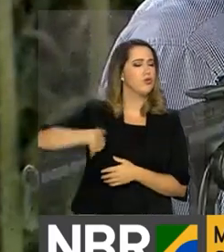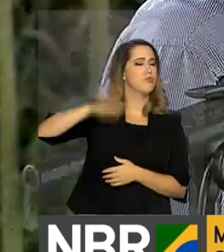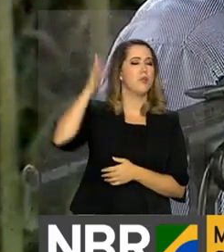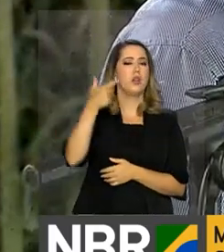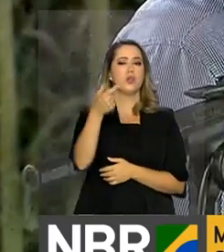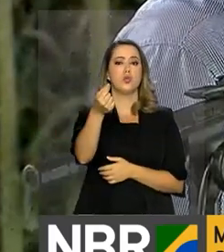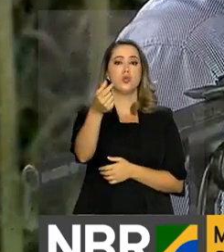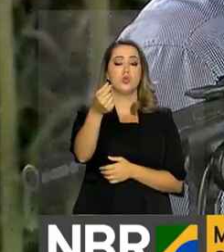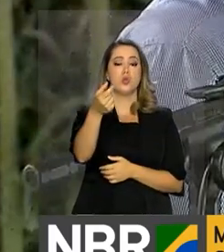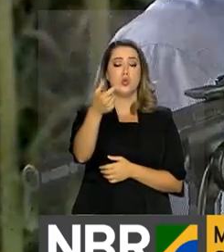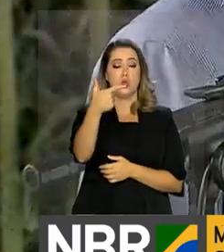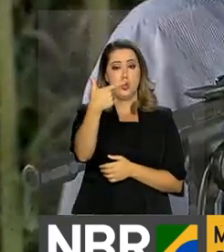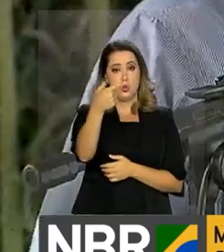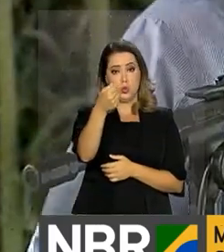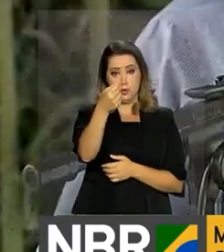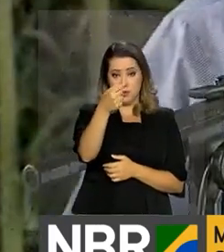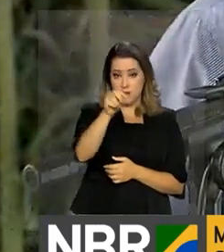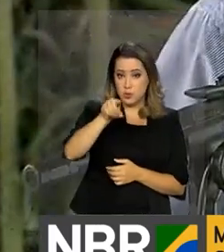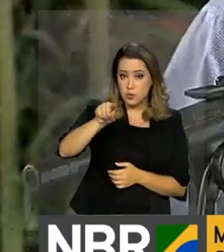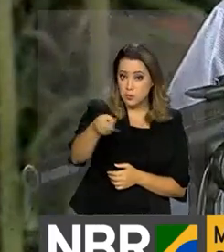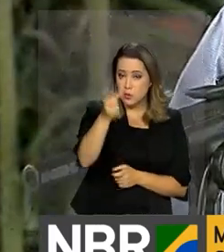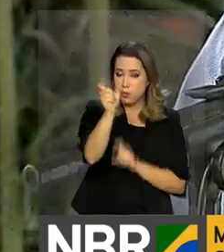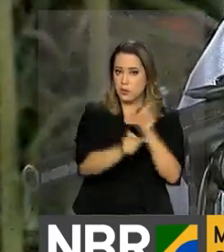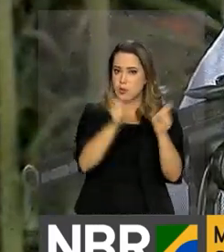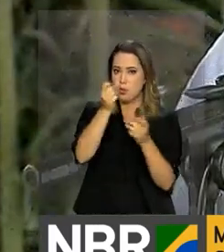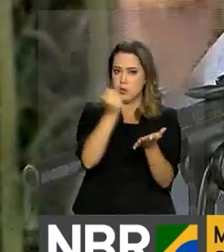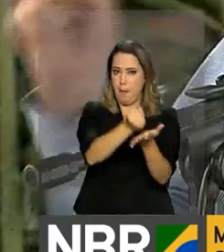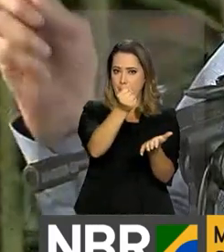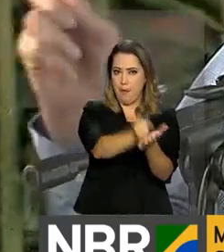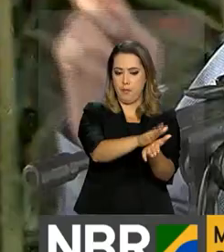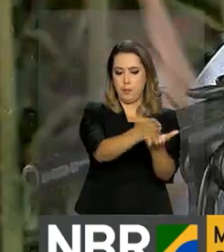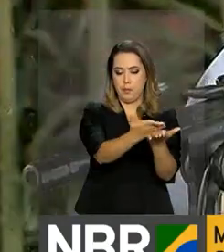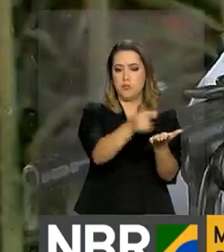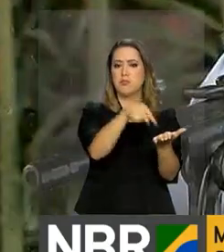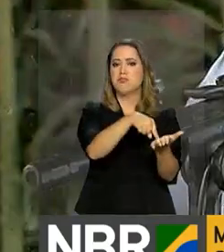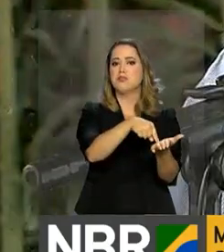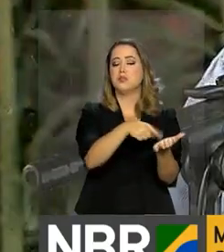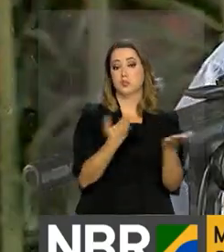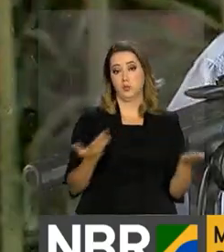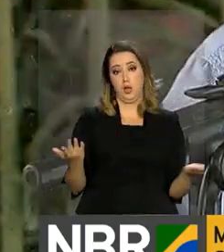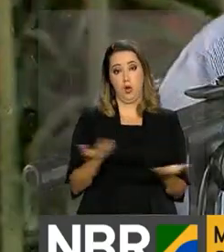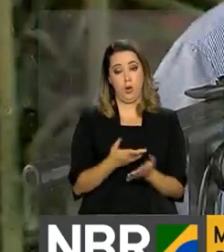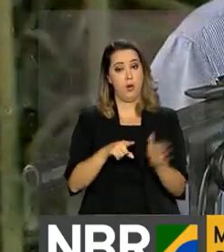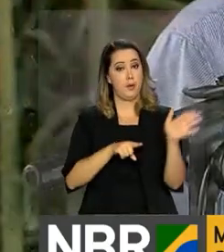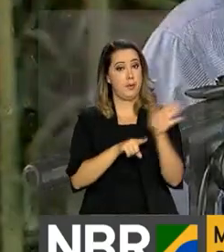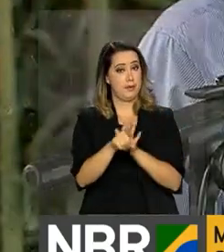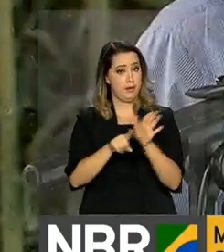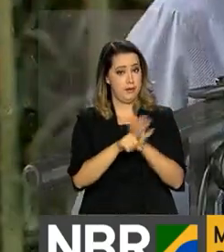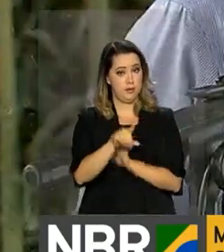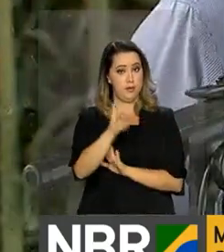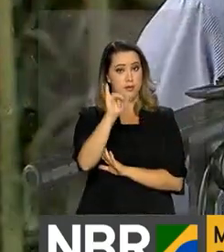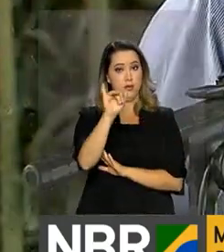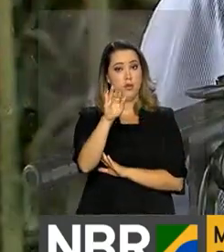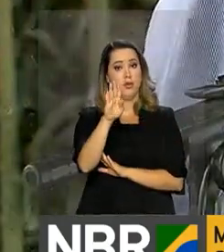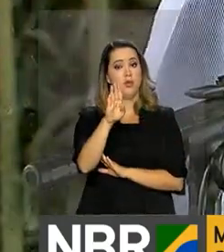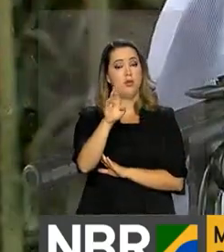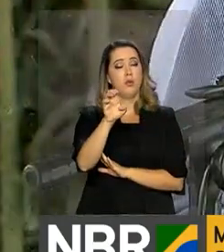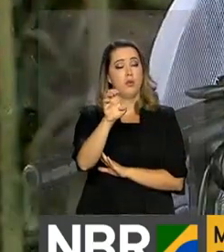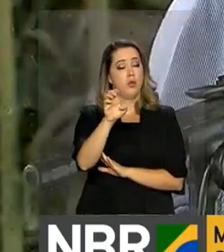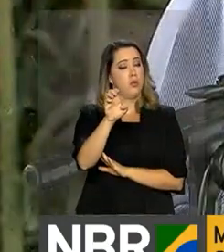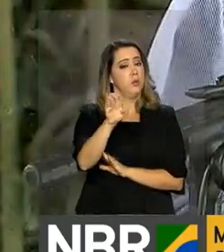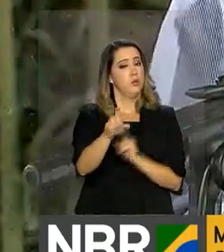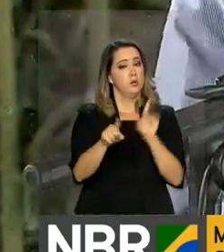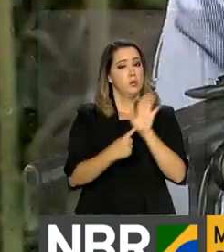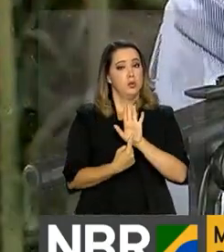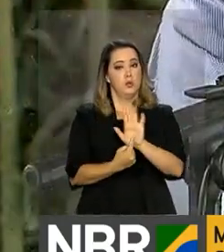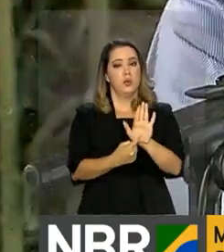com carteira assinada. Mas eu tenho um dado do IBGE revelador de que nesses 5 meses, as pessoas